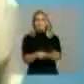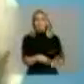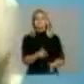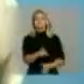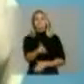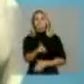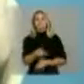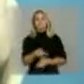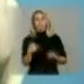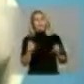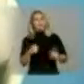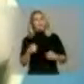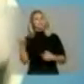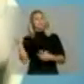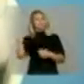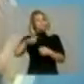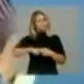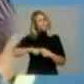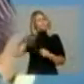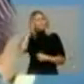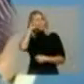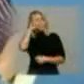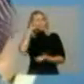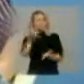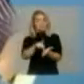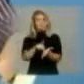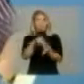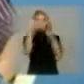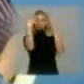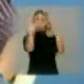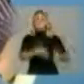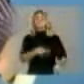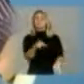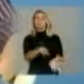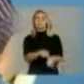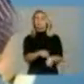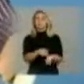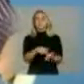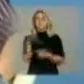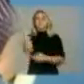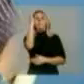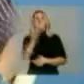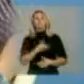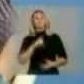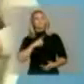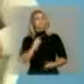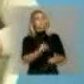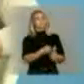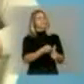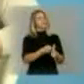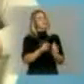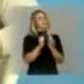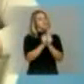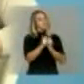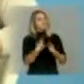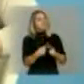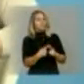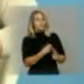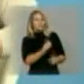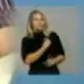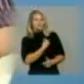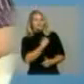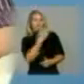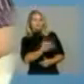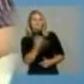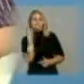acha que é preciso resgatar a memória dela? Com certeza, com certeza. O Brasil tem essa dívida com ela. A personalidade dela era muito forte,